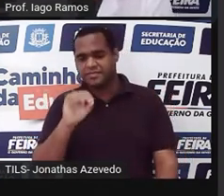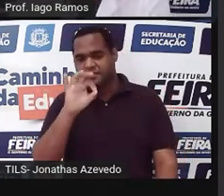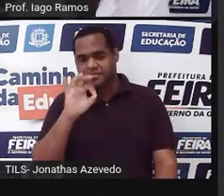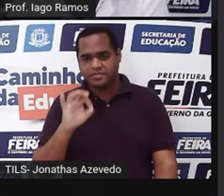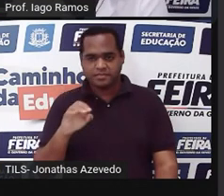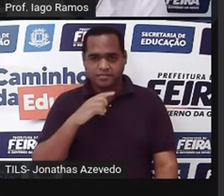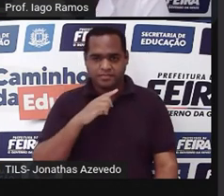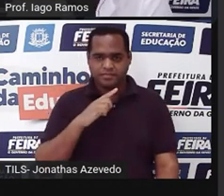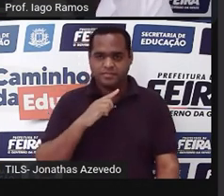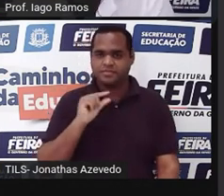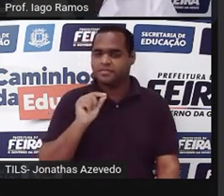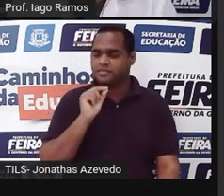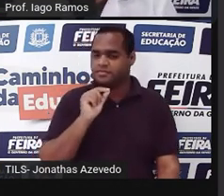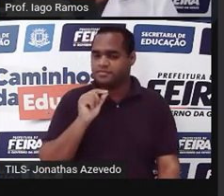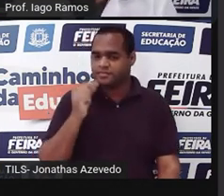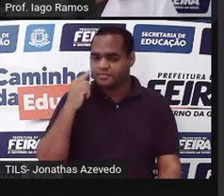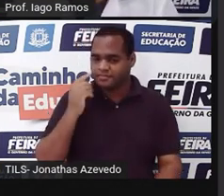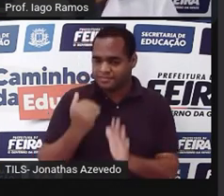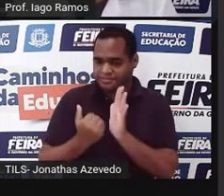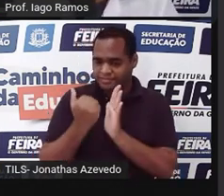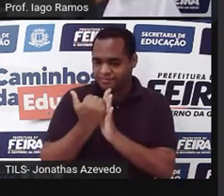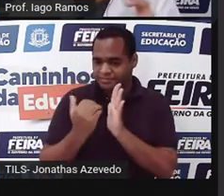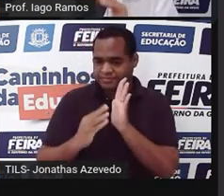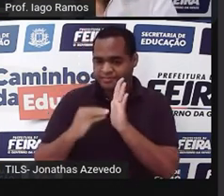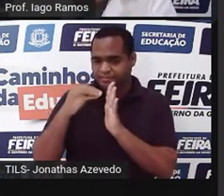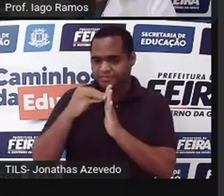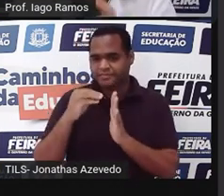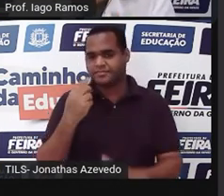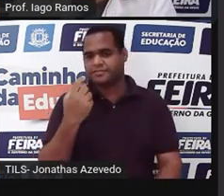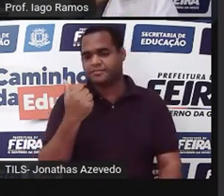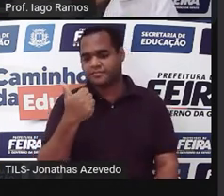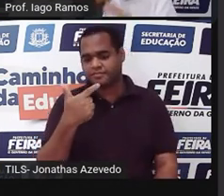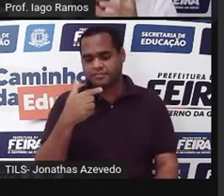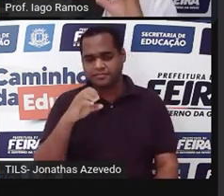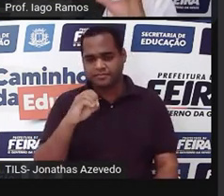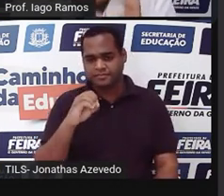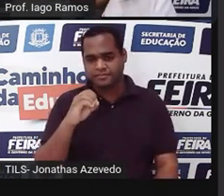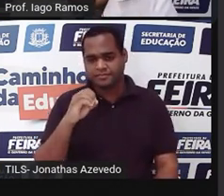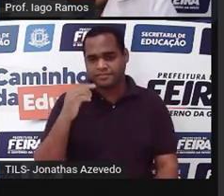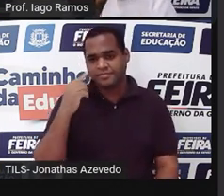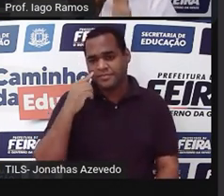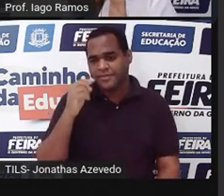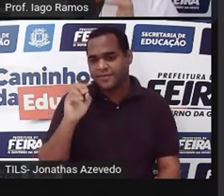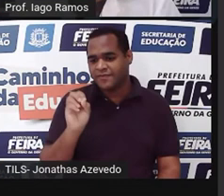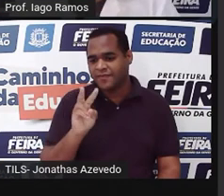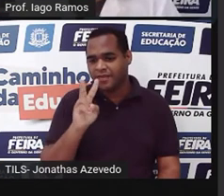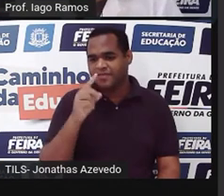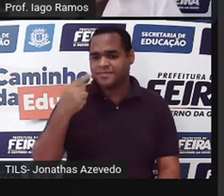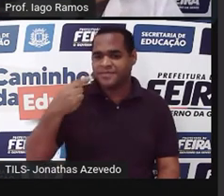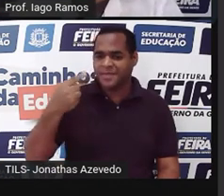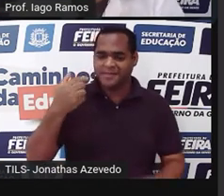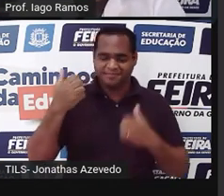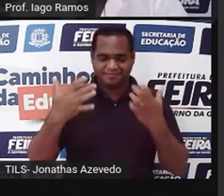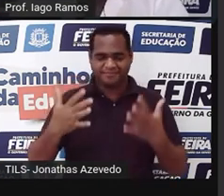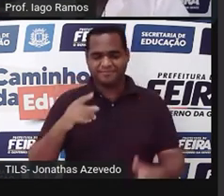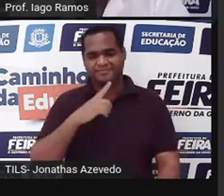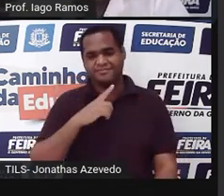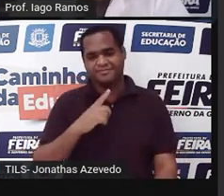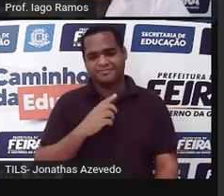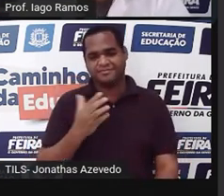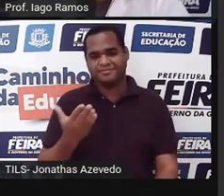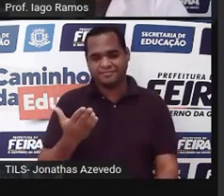em cima do 120 e foi o primeiro preço primeiro valor do produto tá